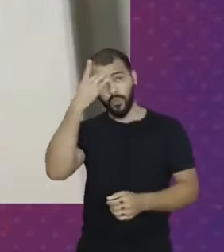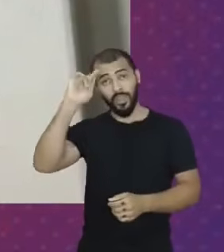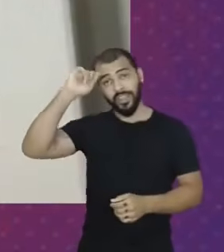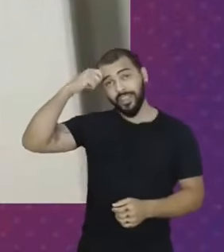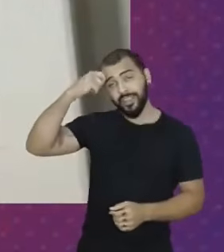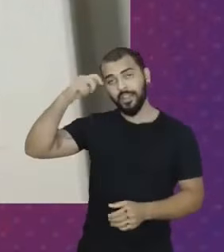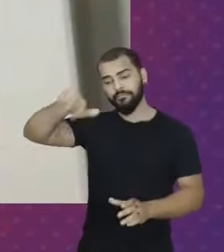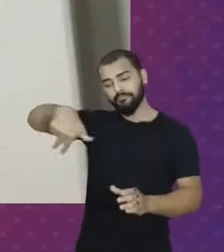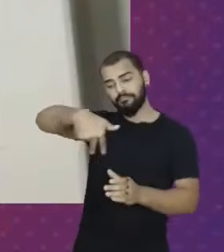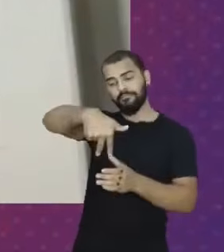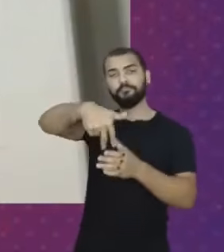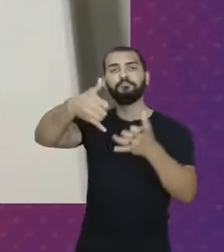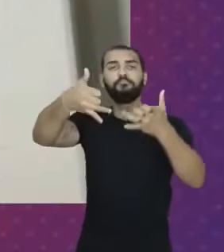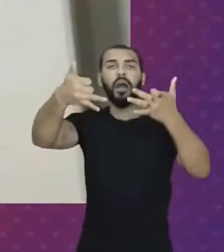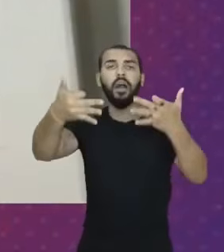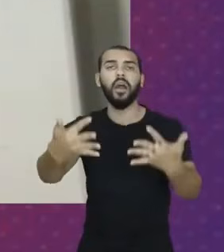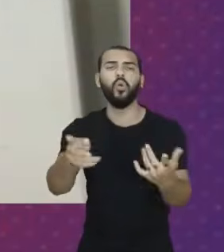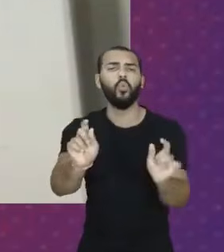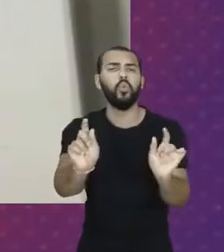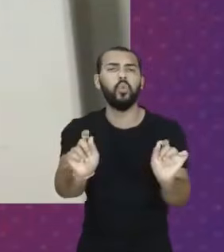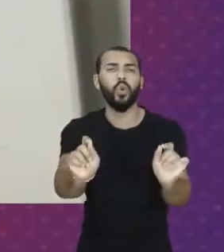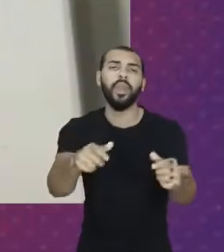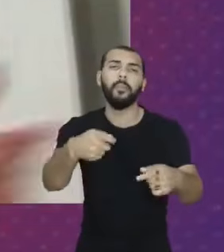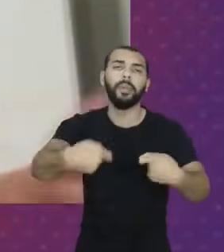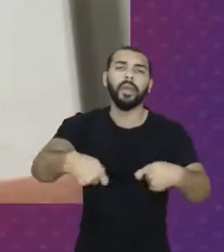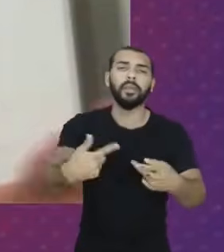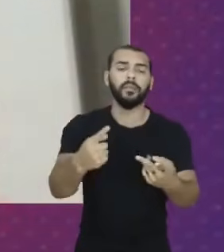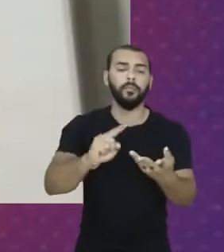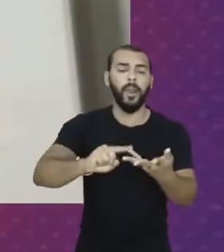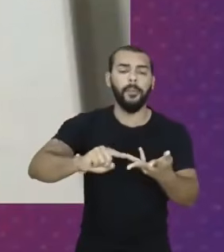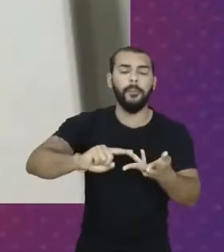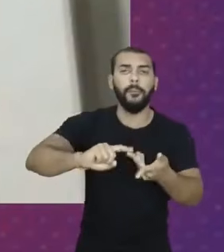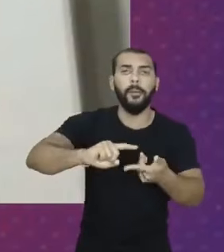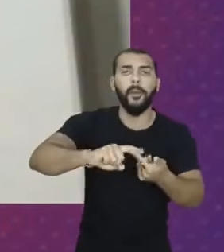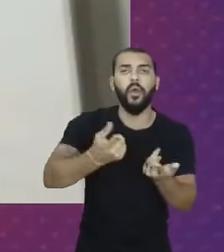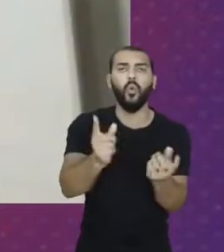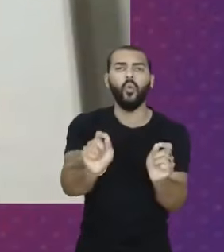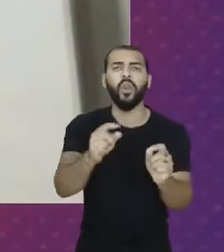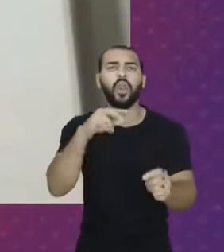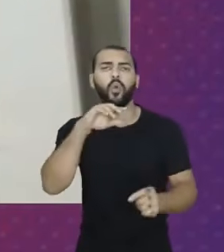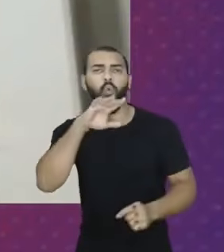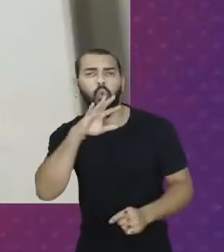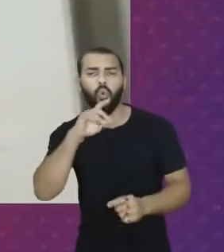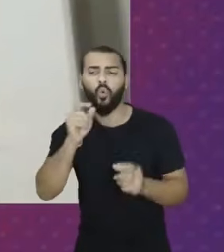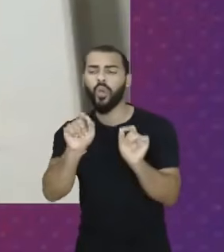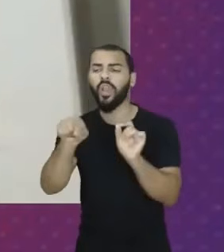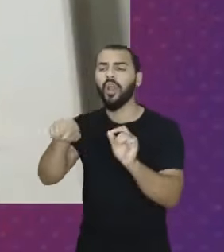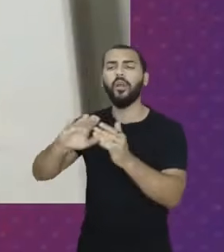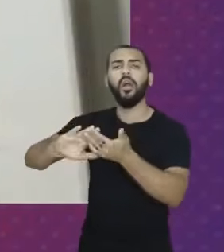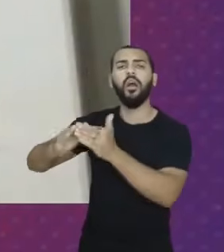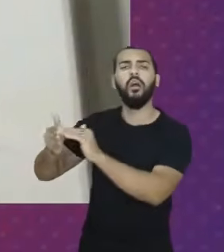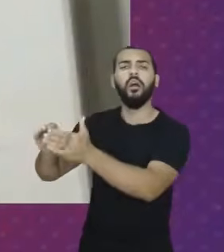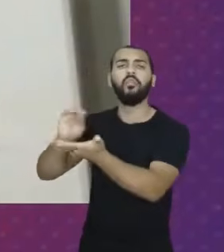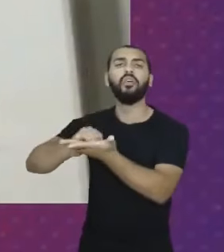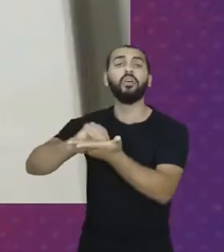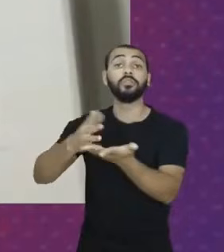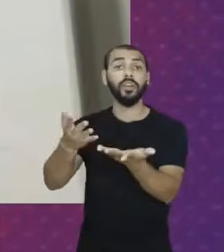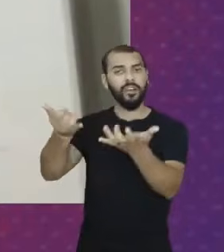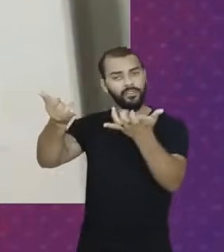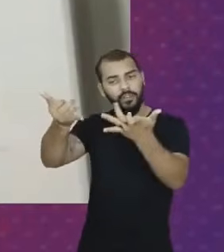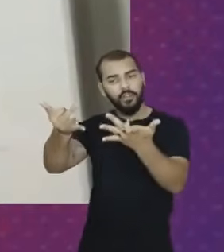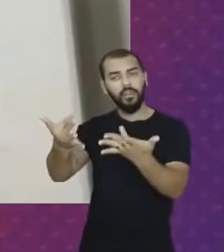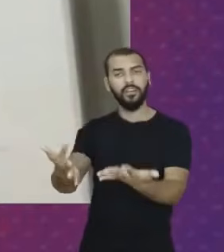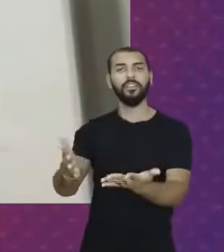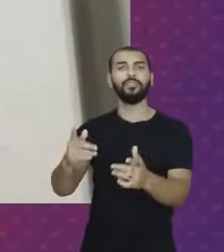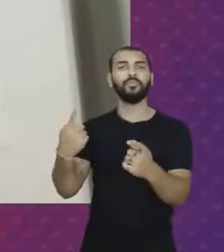para que elas mostrem qual é a realidade que elas vivenciam, para que elas mostrem quais são as mazelas lá da periferia, para que elas mostrem o que